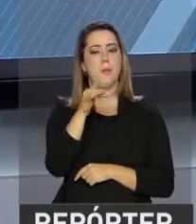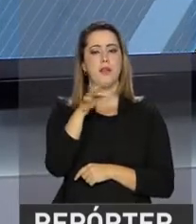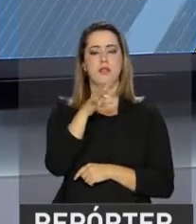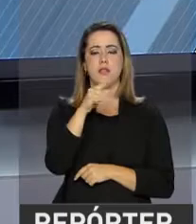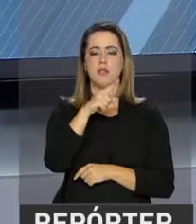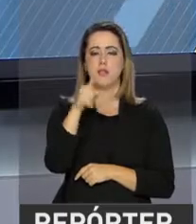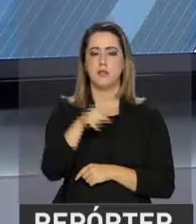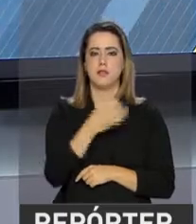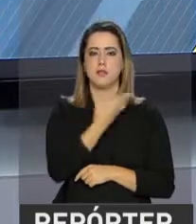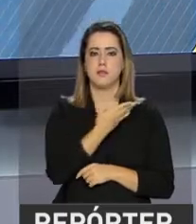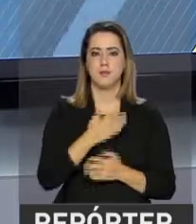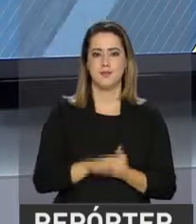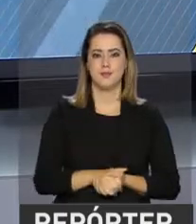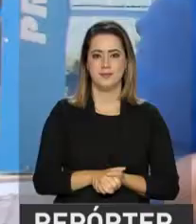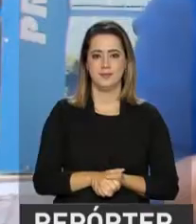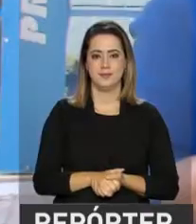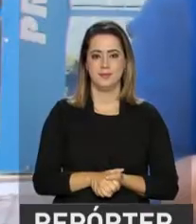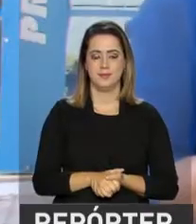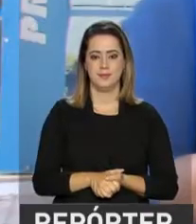Beatriz Albuquerque.